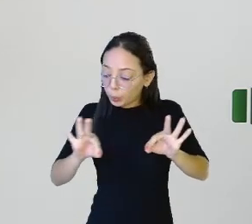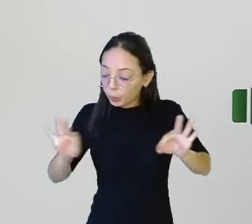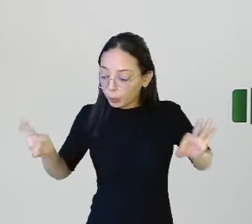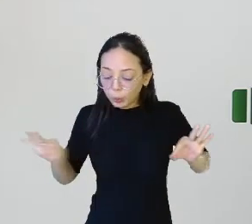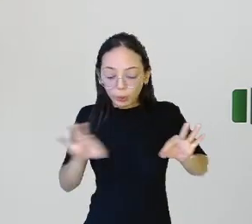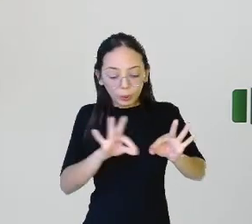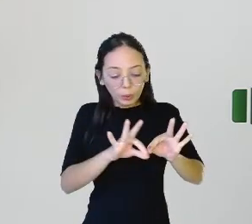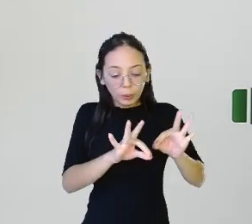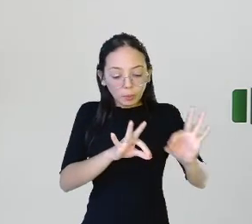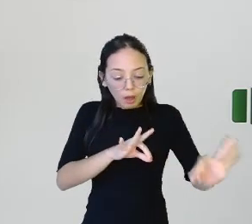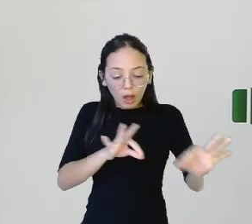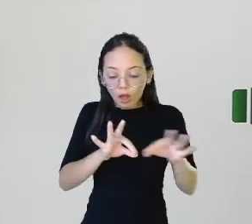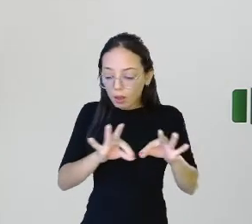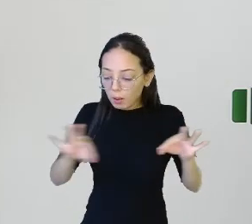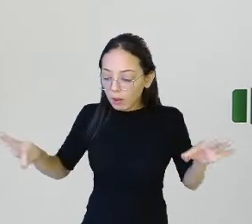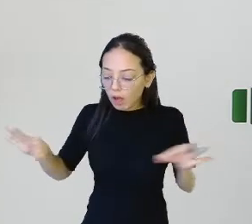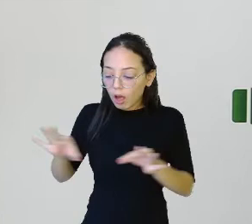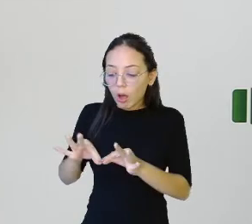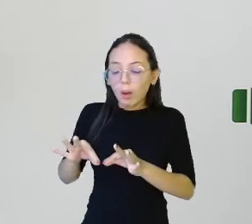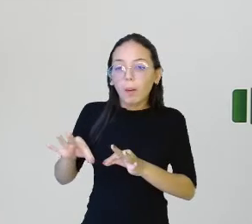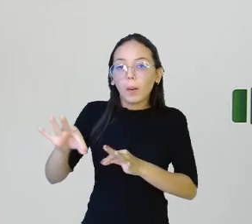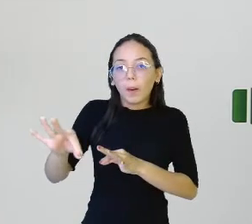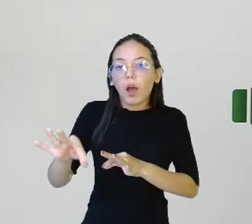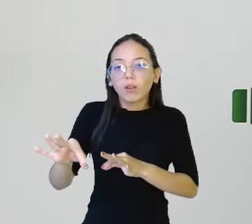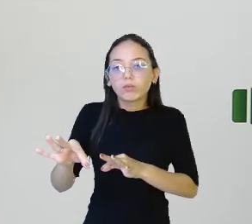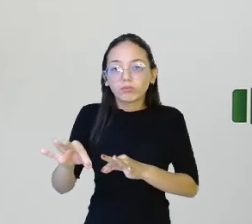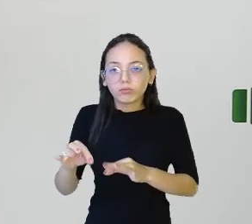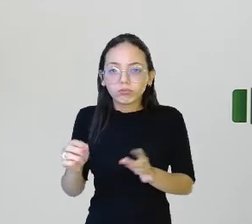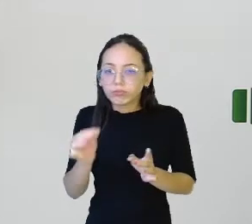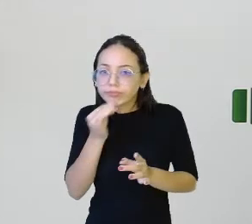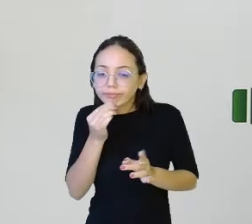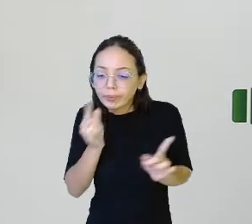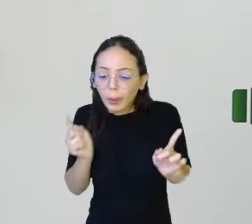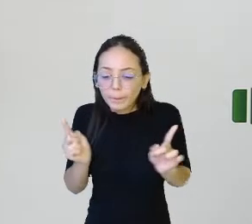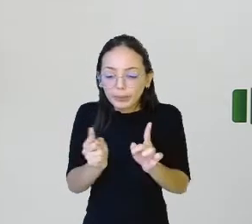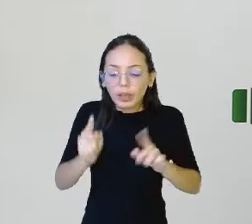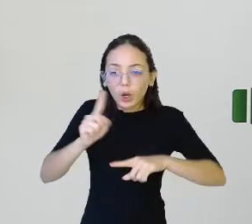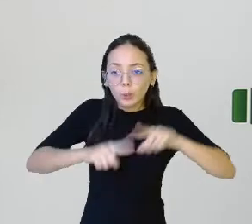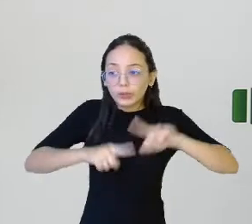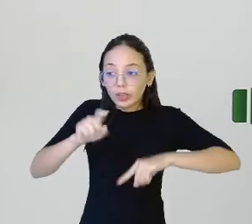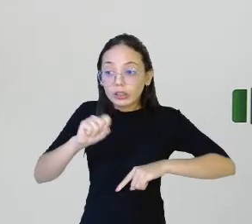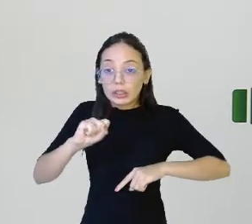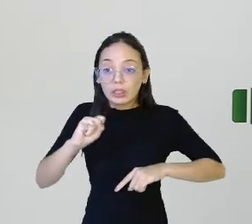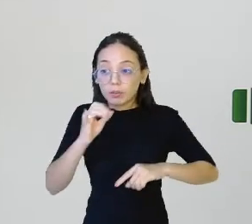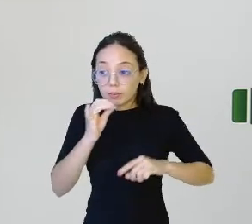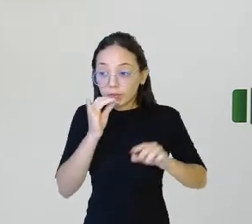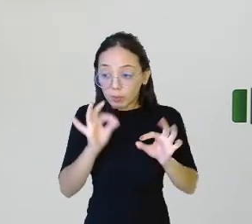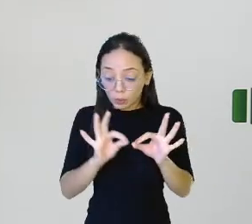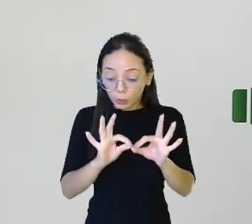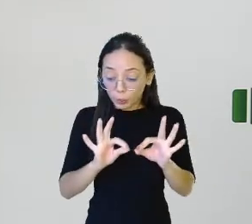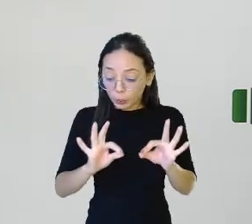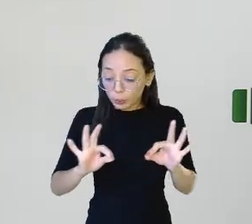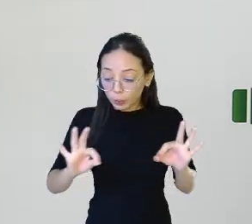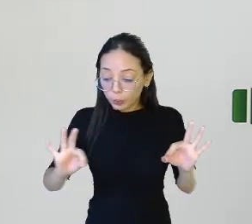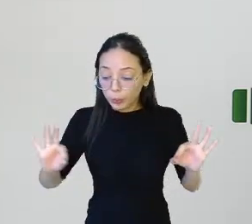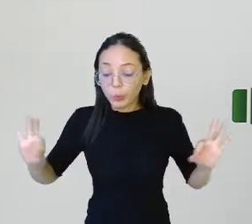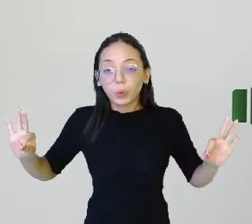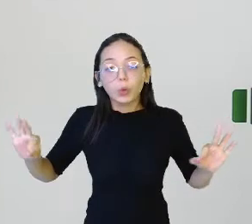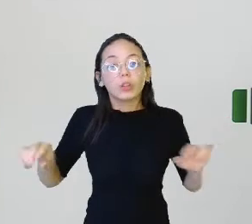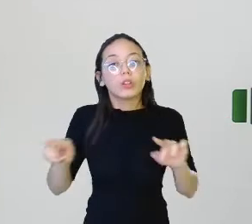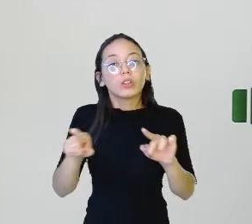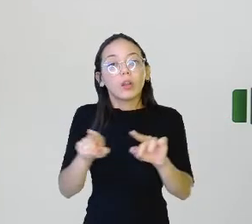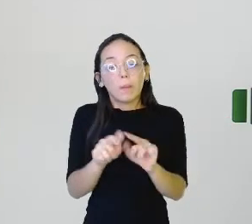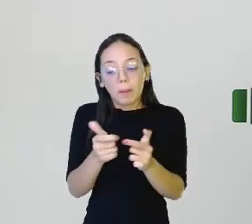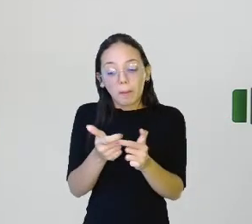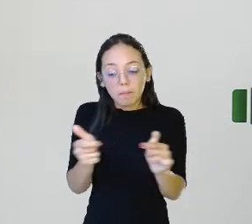a gente vai medir pequenas coisas, tá? Quanto maior a régua, maior o tipo de